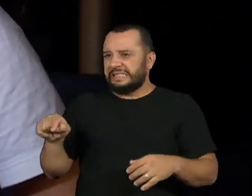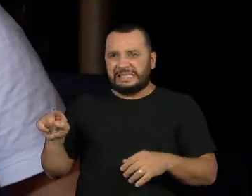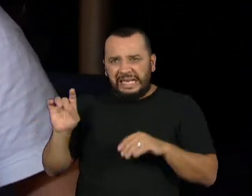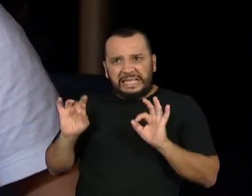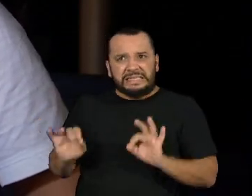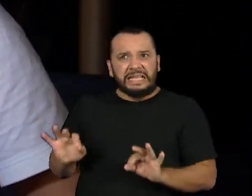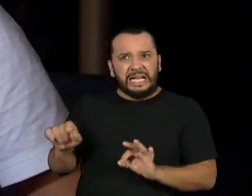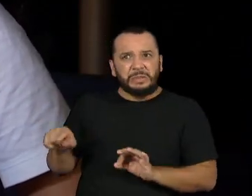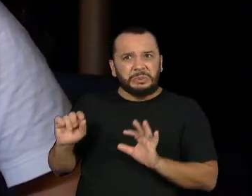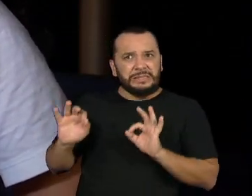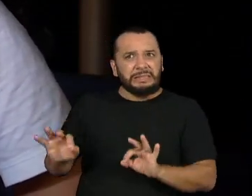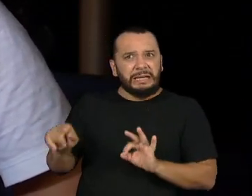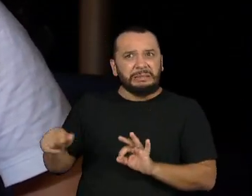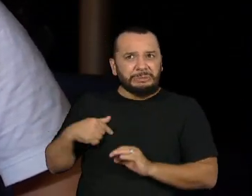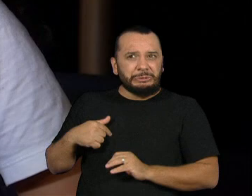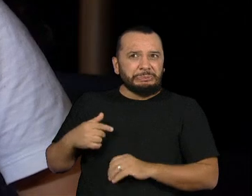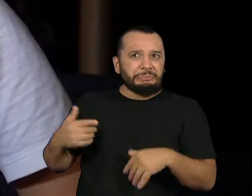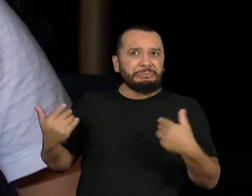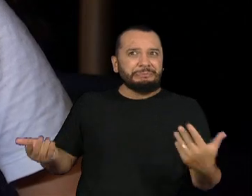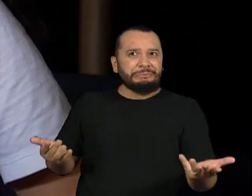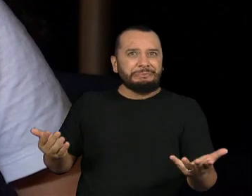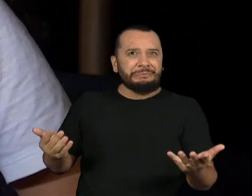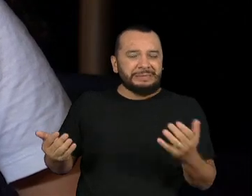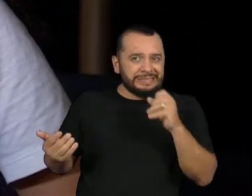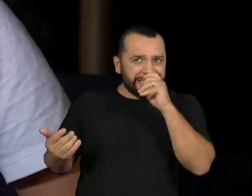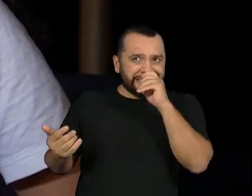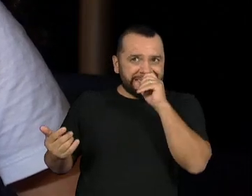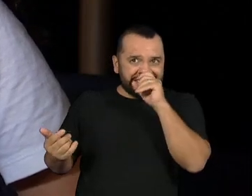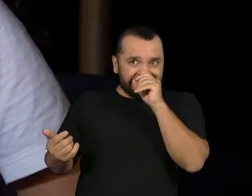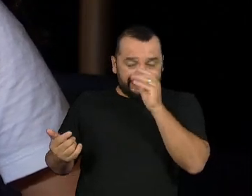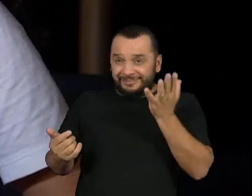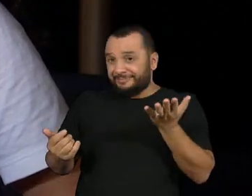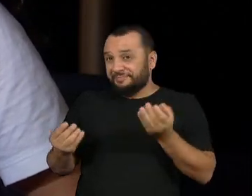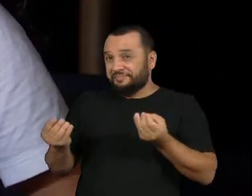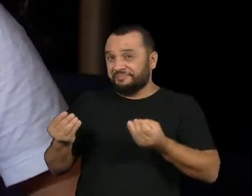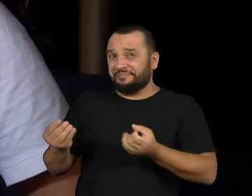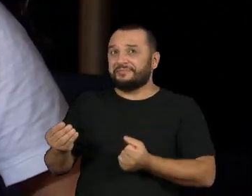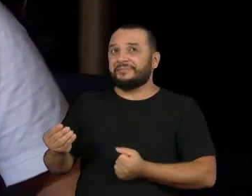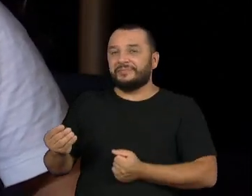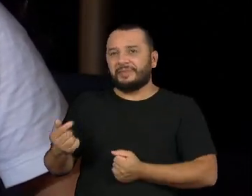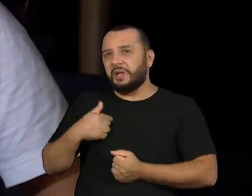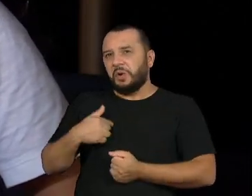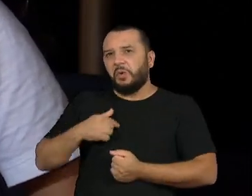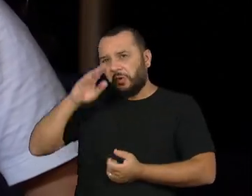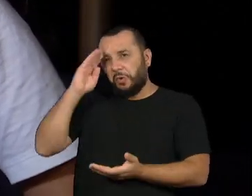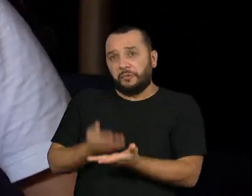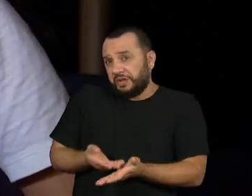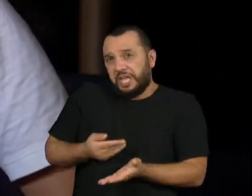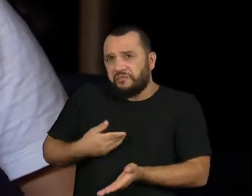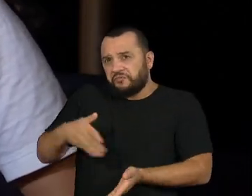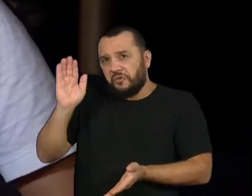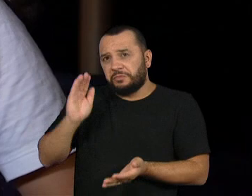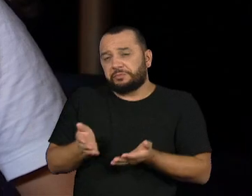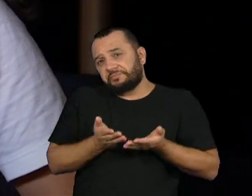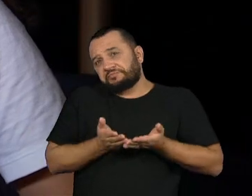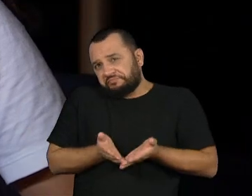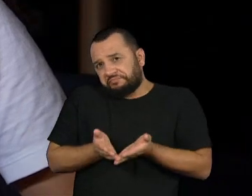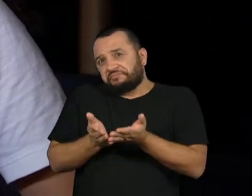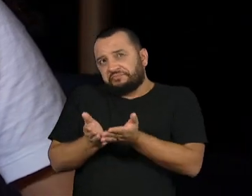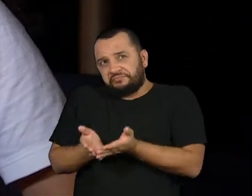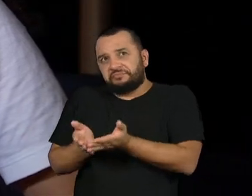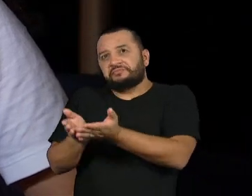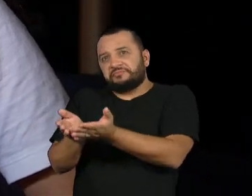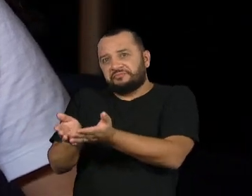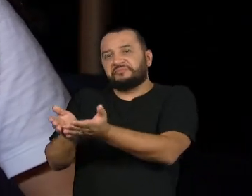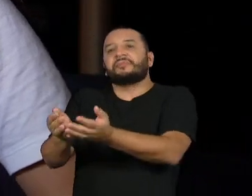de navegação, que era essa carta. Mas eu segui em frente, confiei. Em algum momento eu comecei a